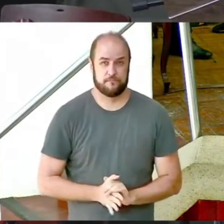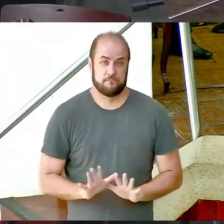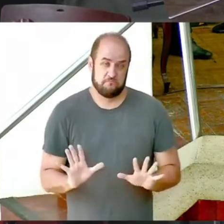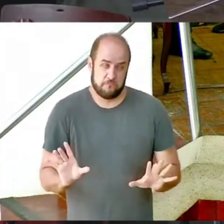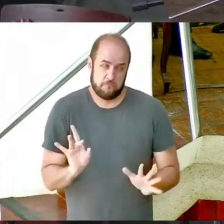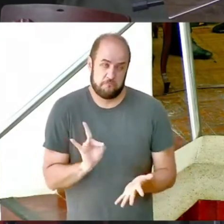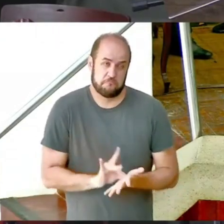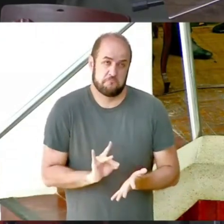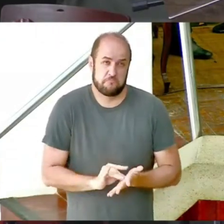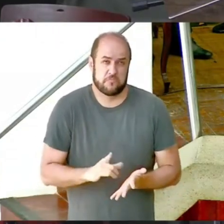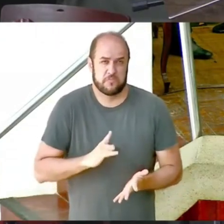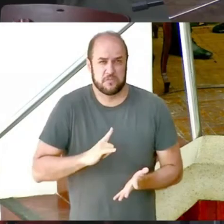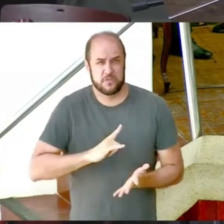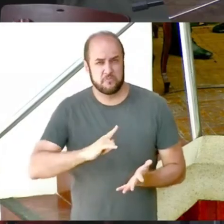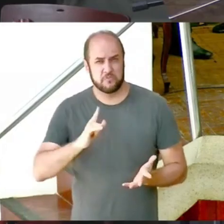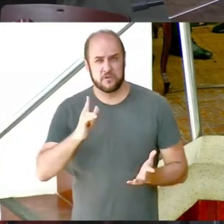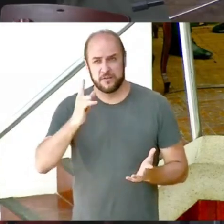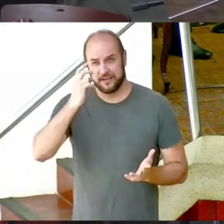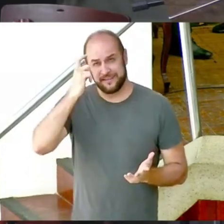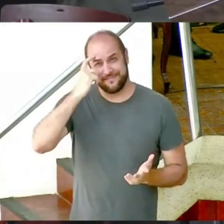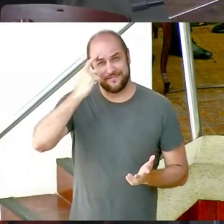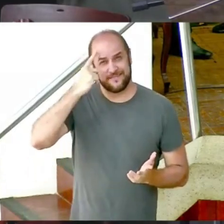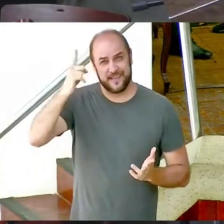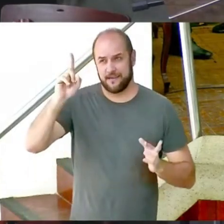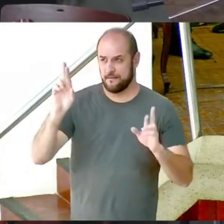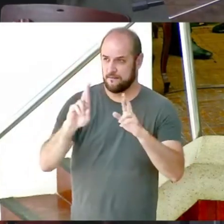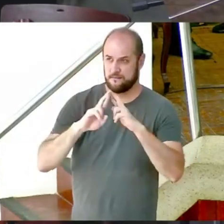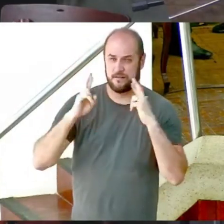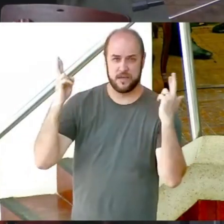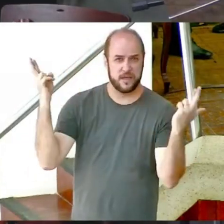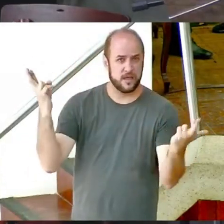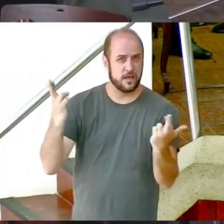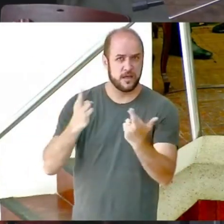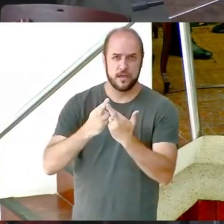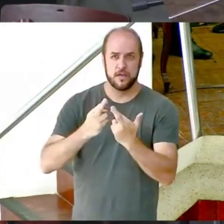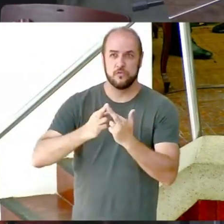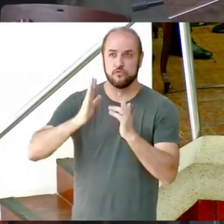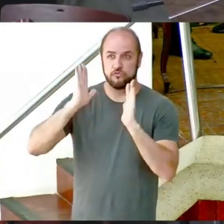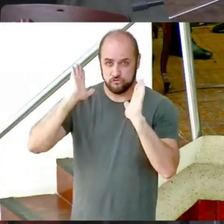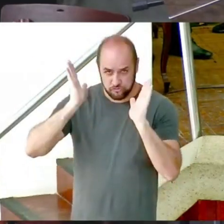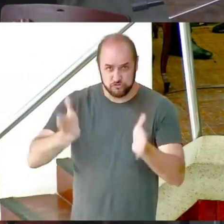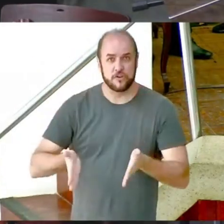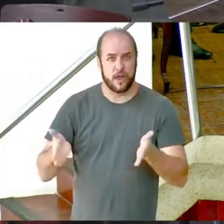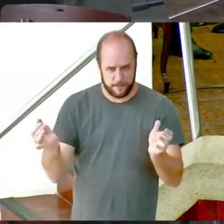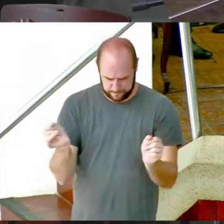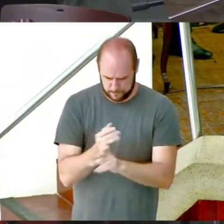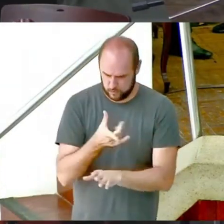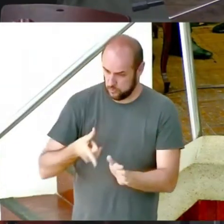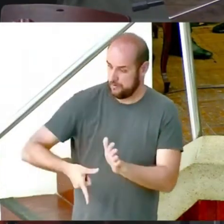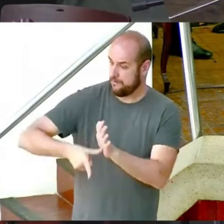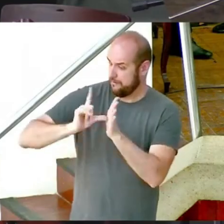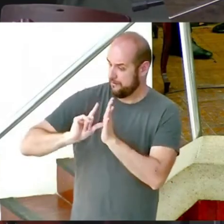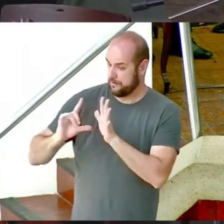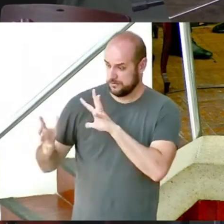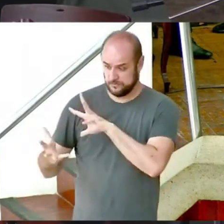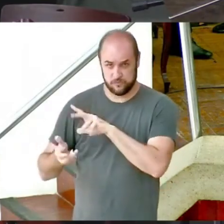dimensão atemporal de um reino que já está antes da fundação do